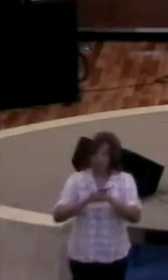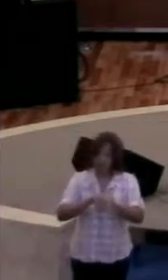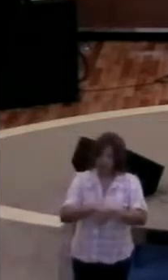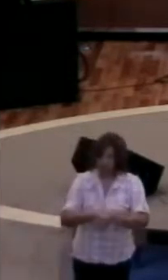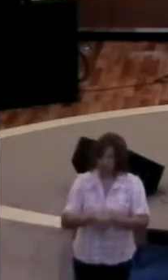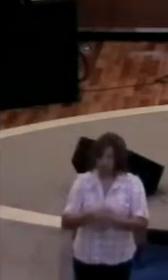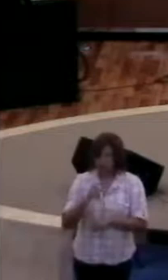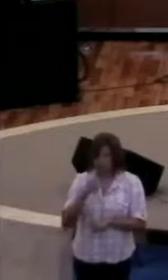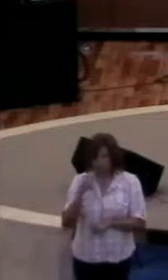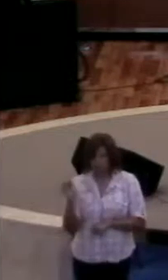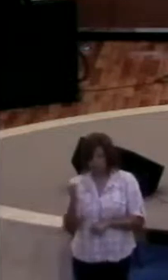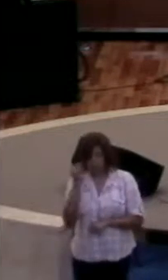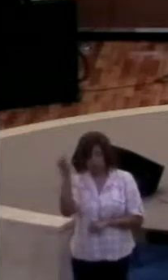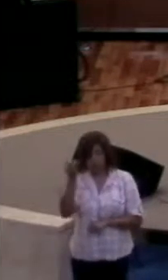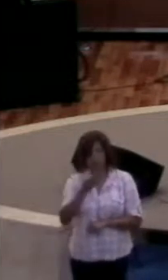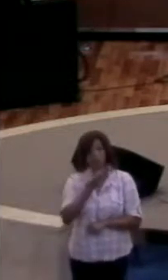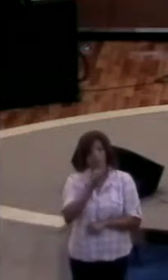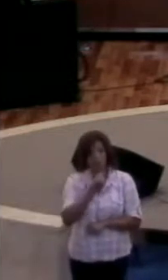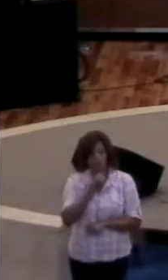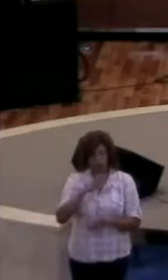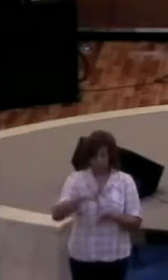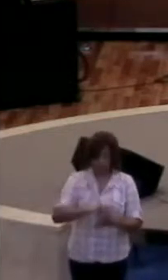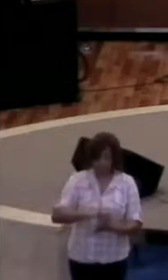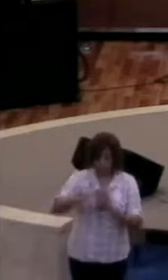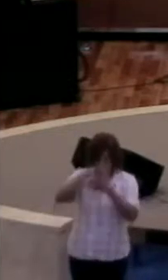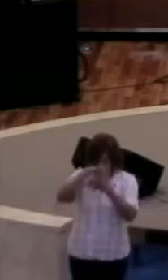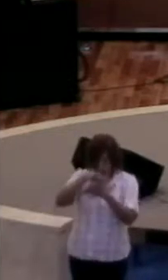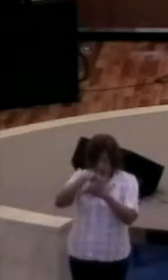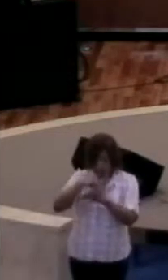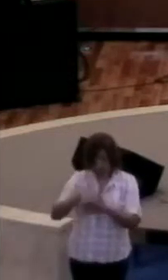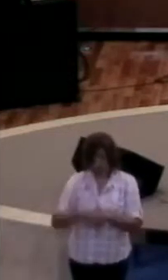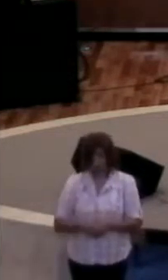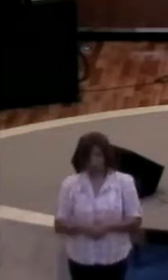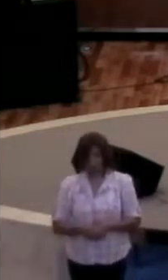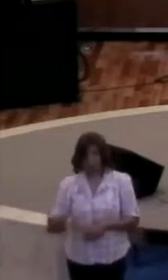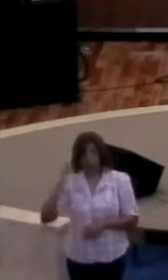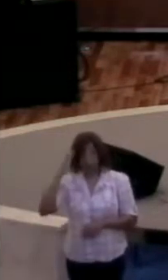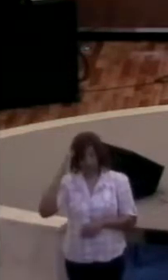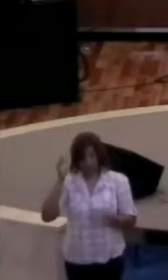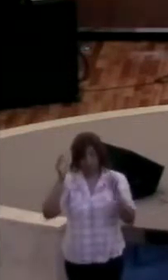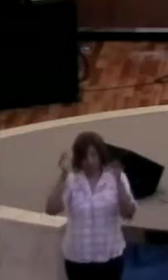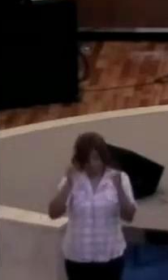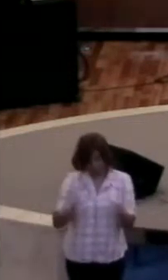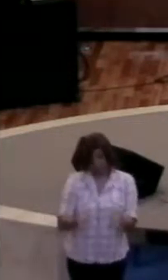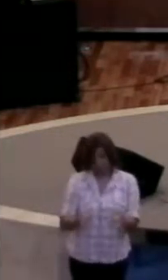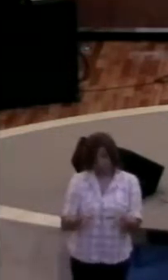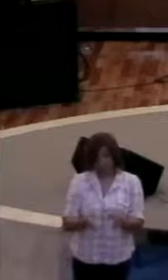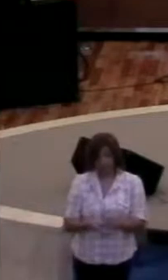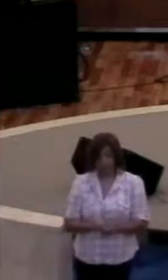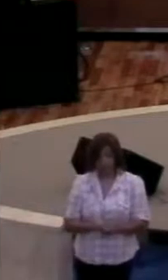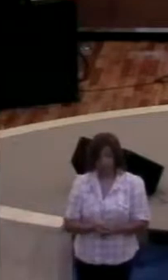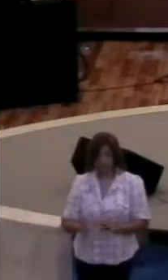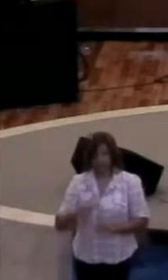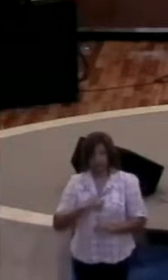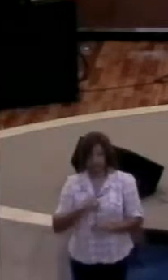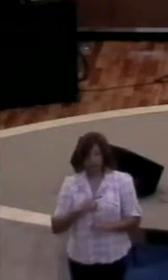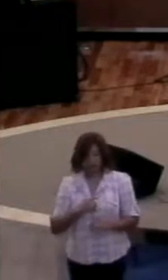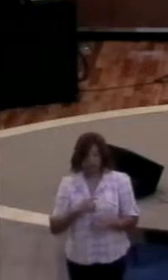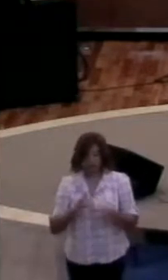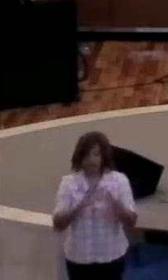importância do homem, a importância da liderança, para que os judeus pudessem compreender. De fato, isso aí tem uma ligação com a nossa